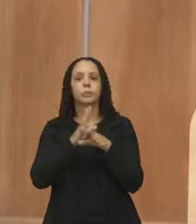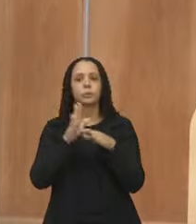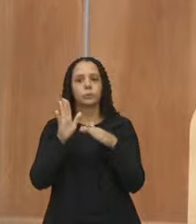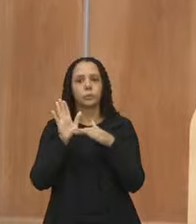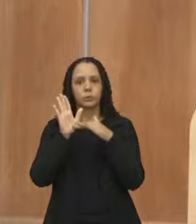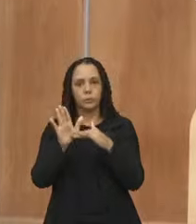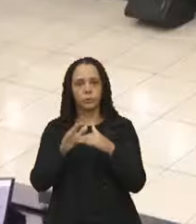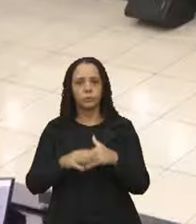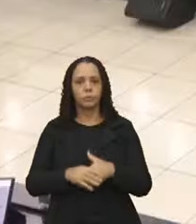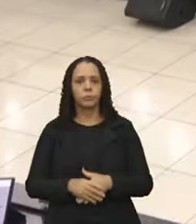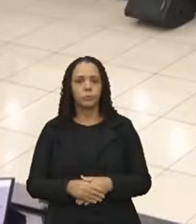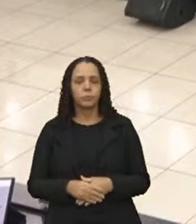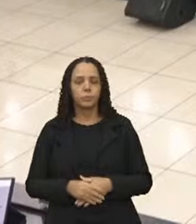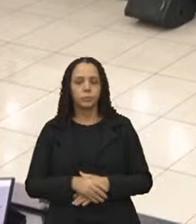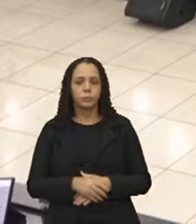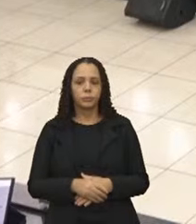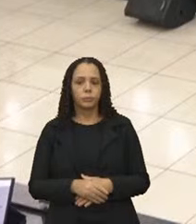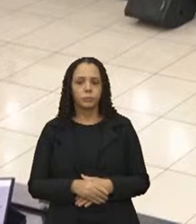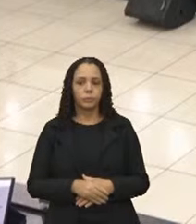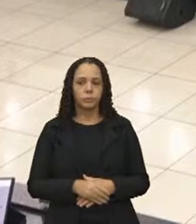Municipal.